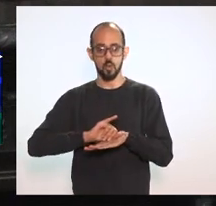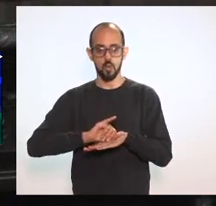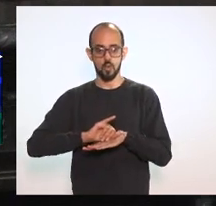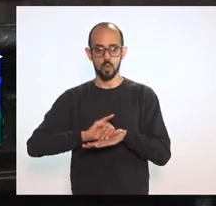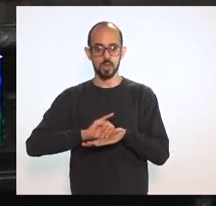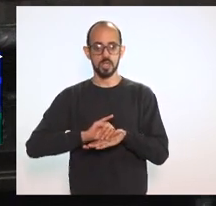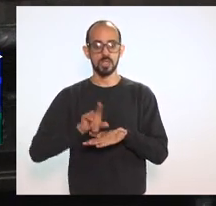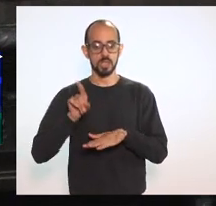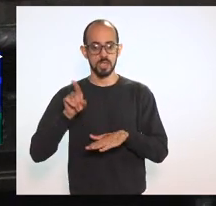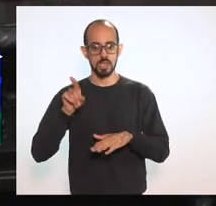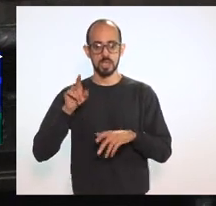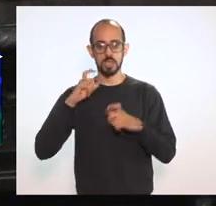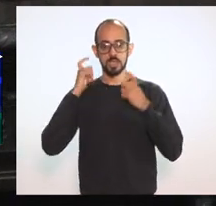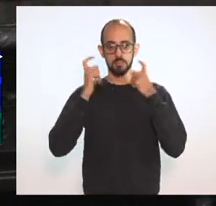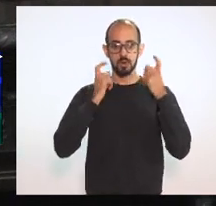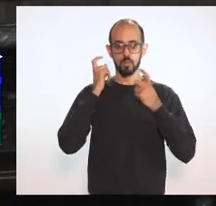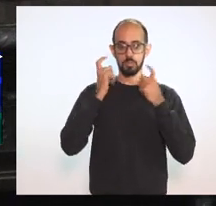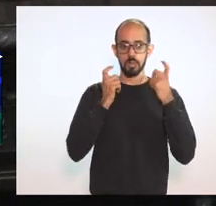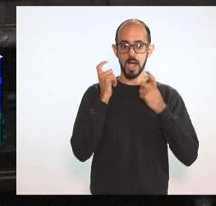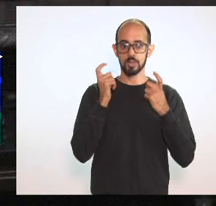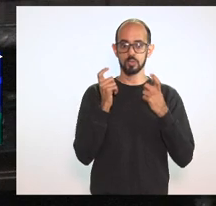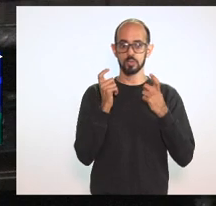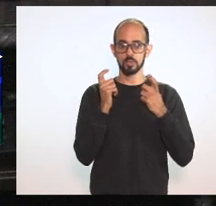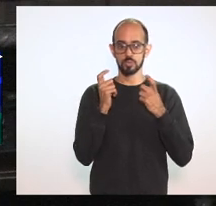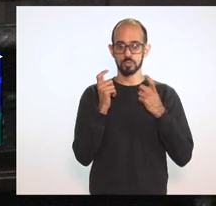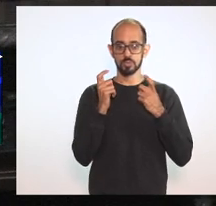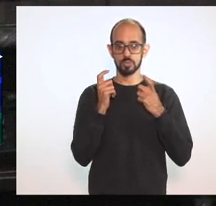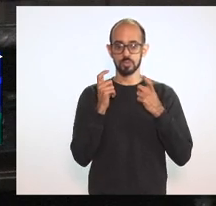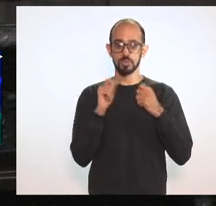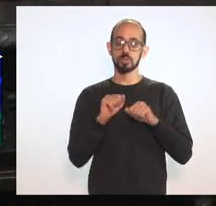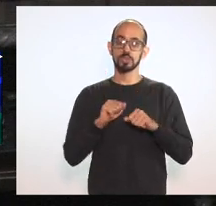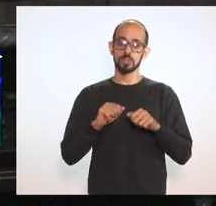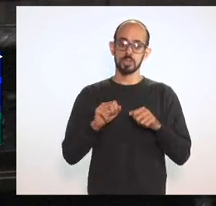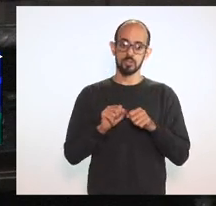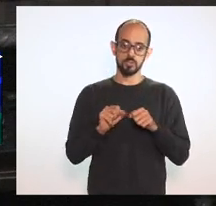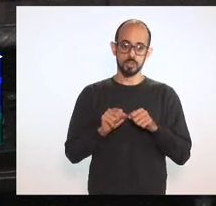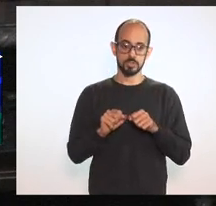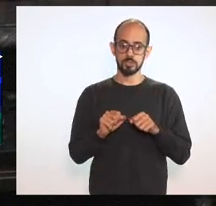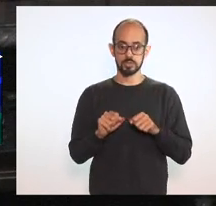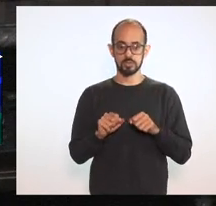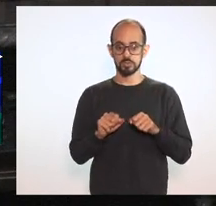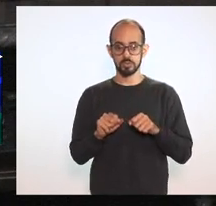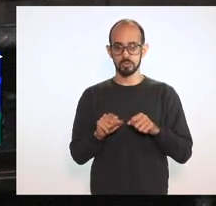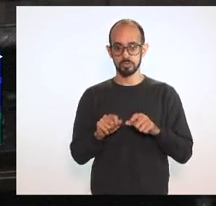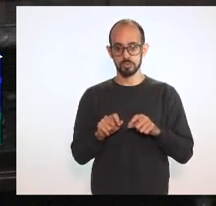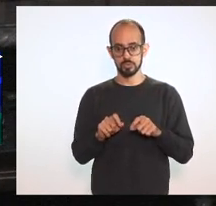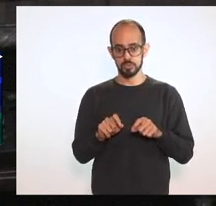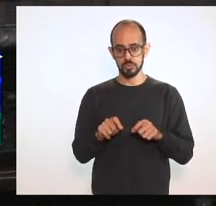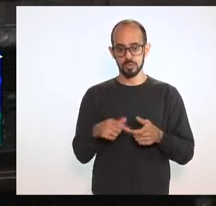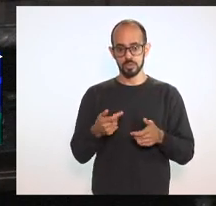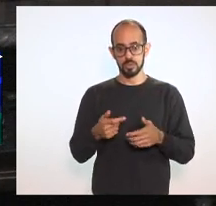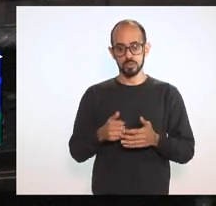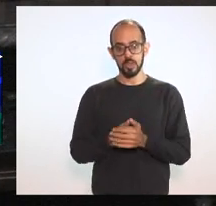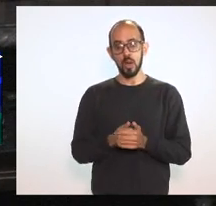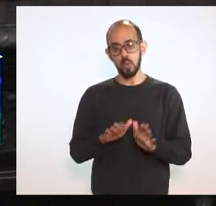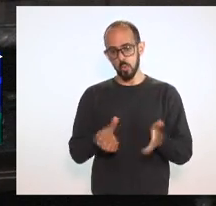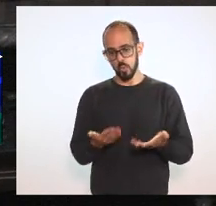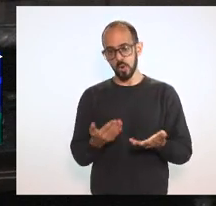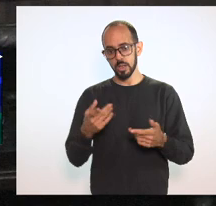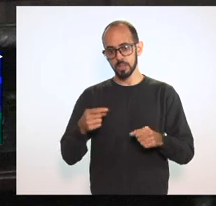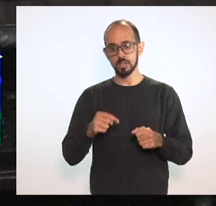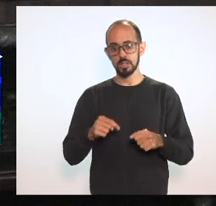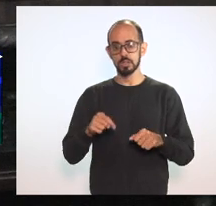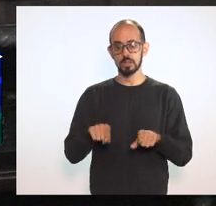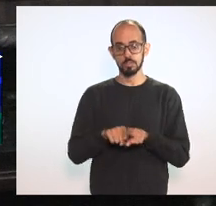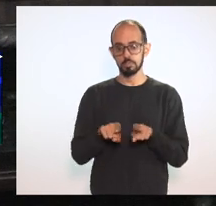com ressalvas preocupado que isso pudesse em alguma medida perturbar o seu alinhamento com o governo